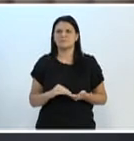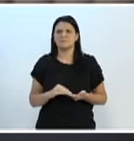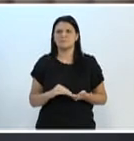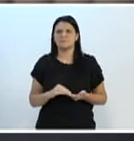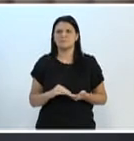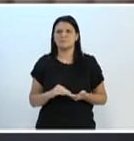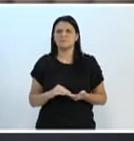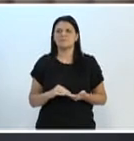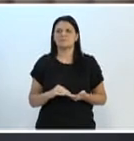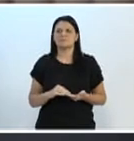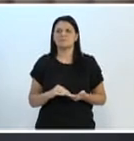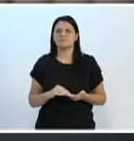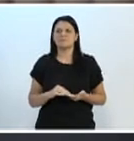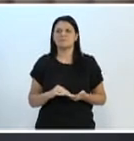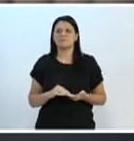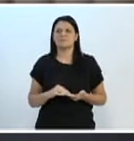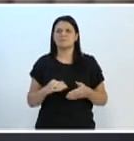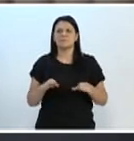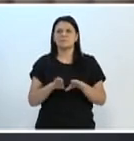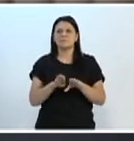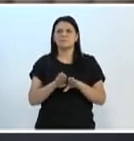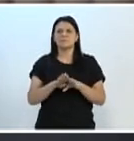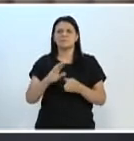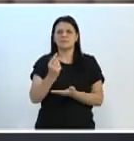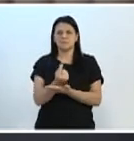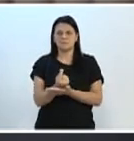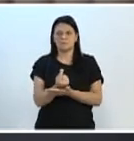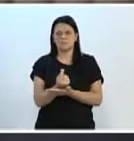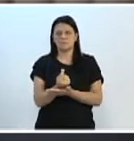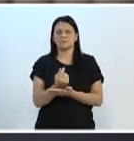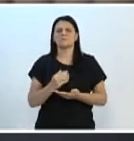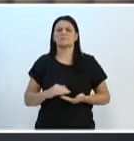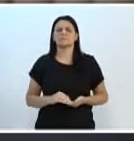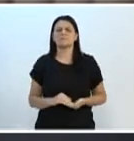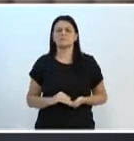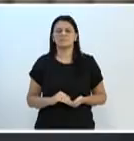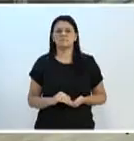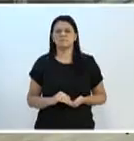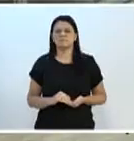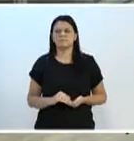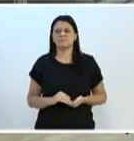primeiro secretário. Secretário, e também a Cristiane Loureiro como segunda secretária.